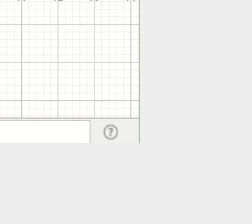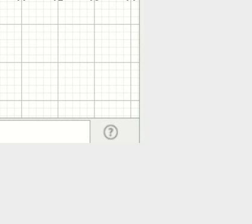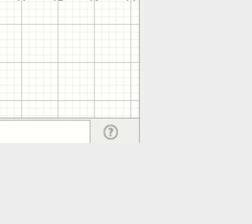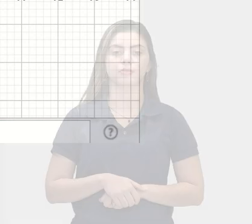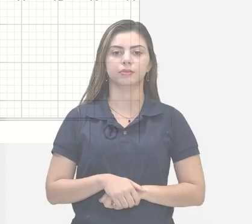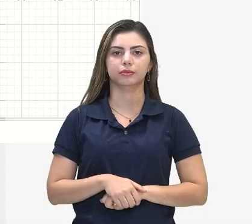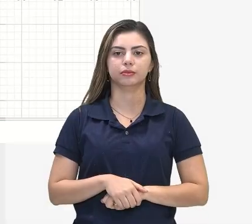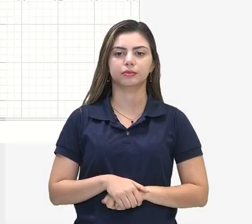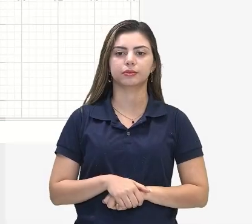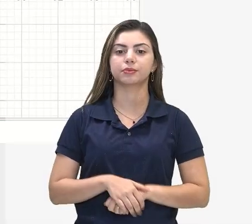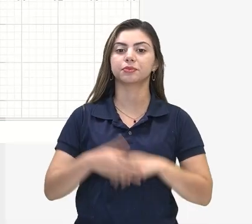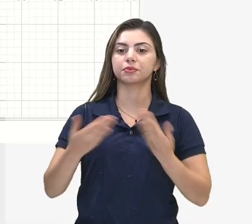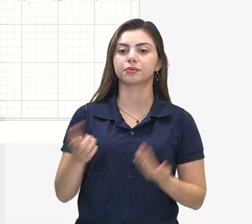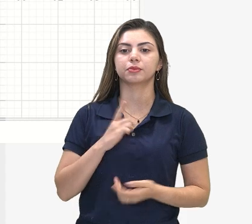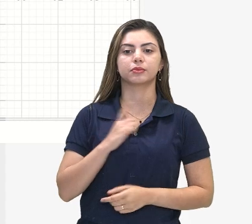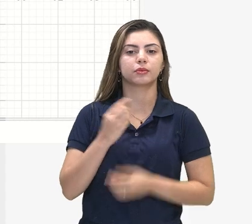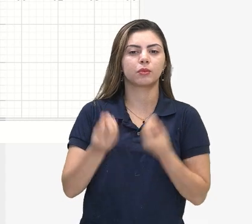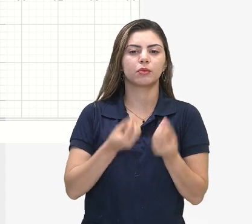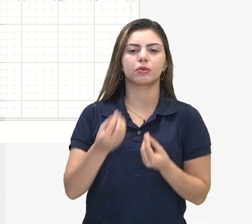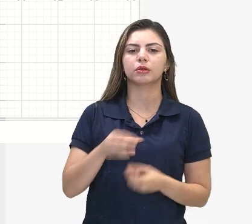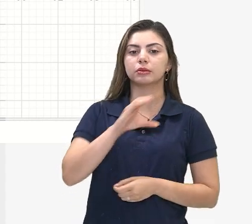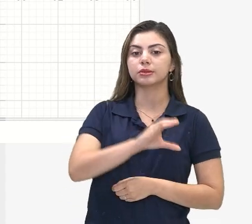C1, ó, C1 está aqui. Nós vamos ter aqui